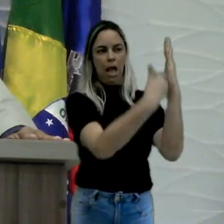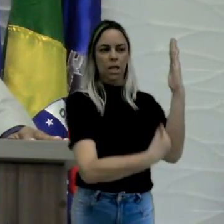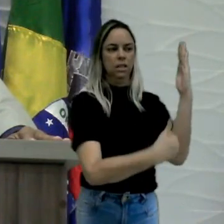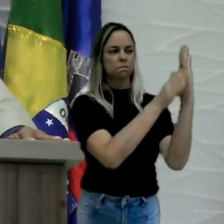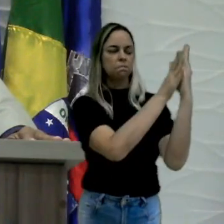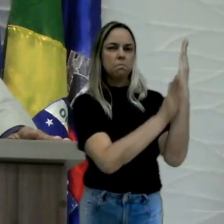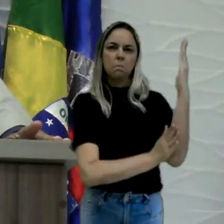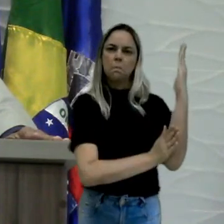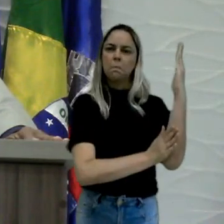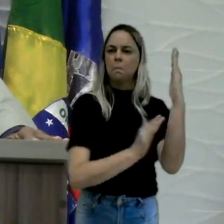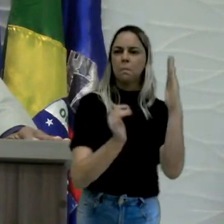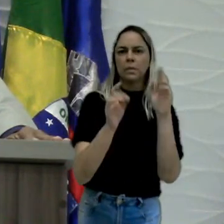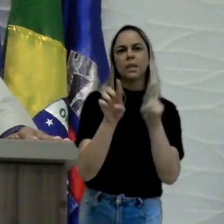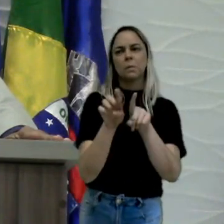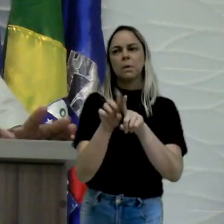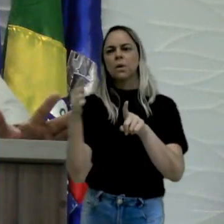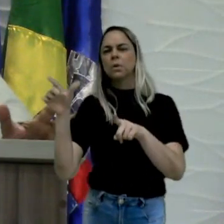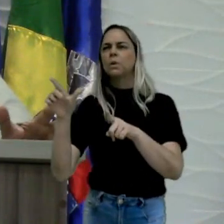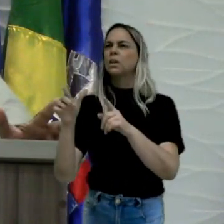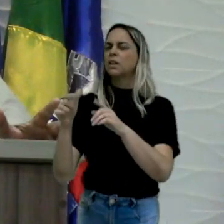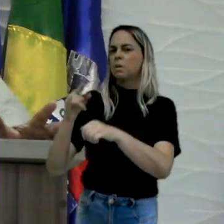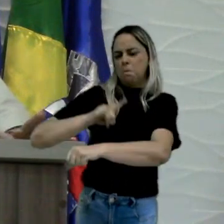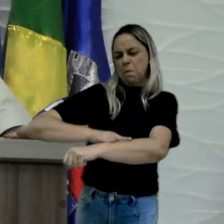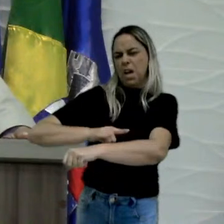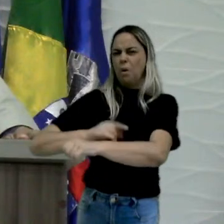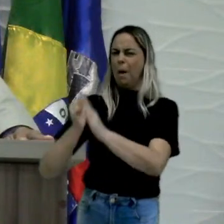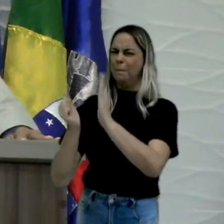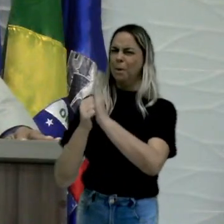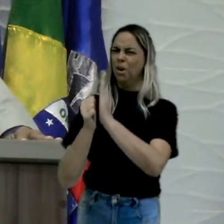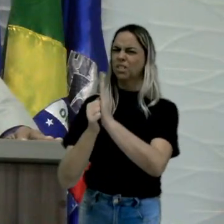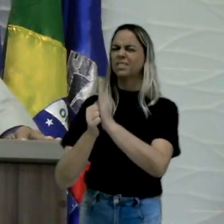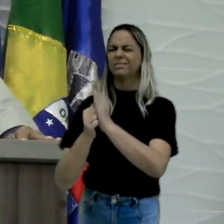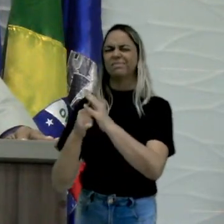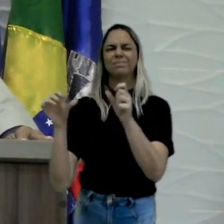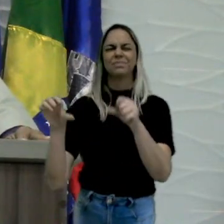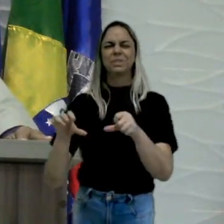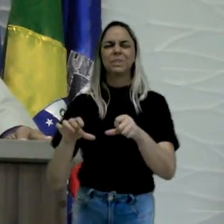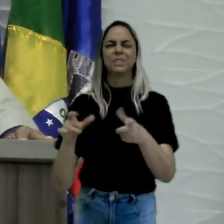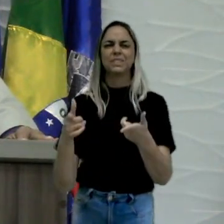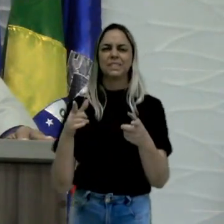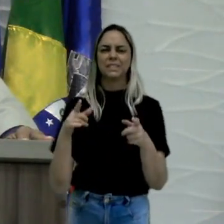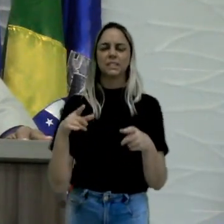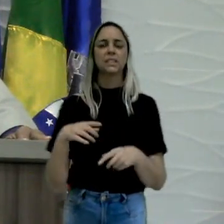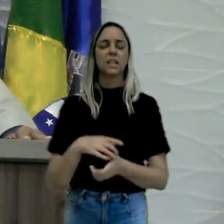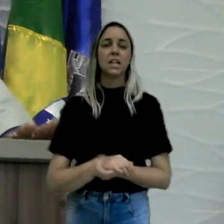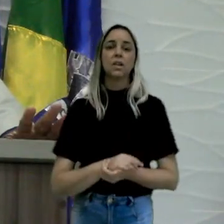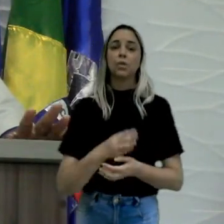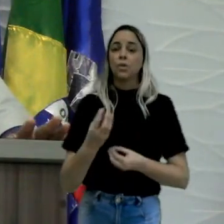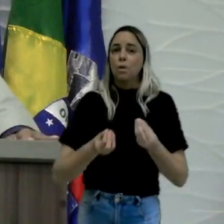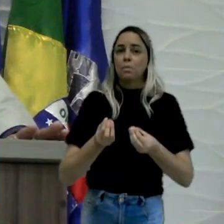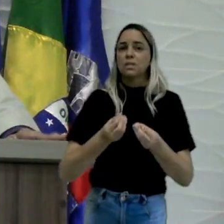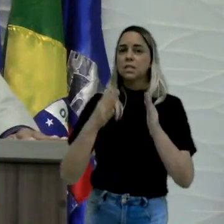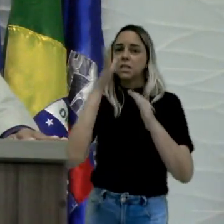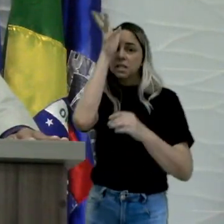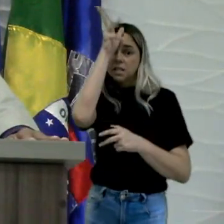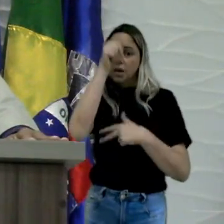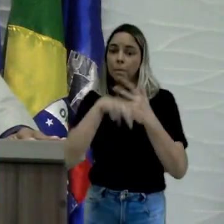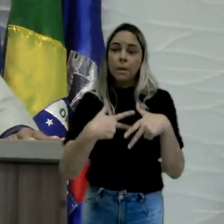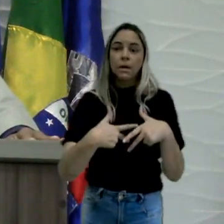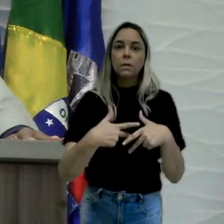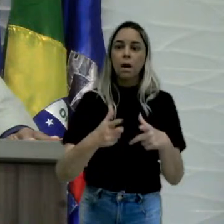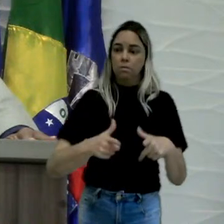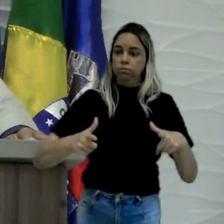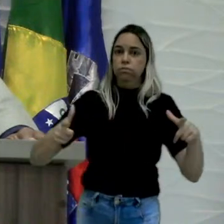banheiro. É um absurdo a gente entrar no hospital hoje do posto de São Bento do Una, com dinheiro